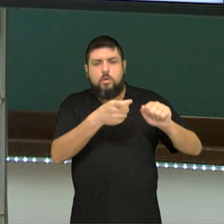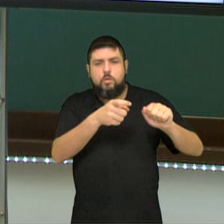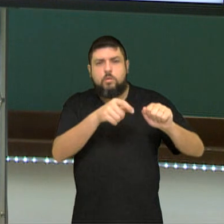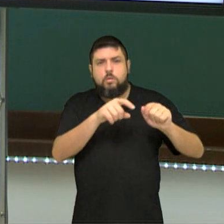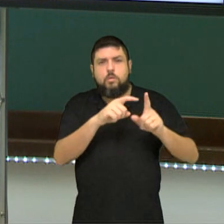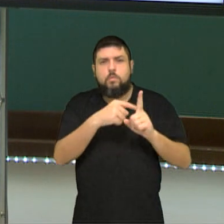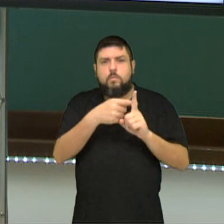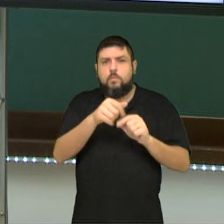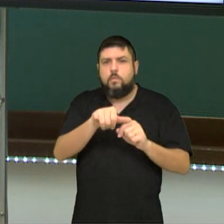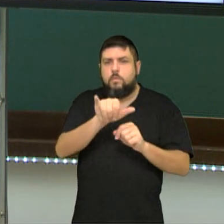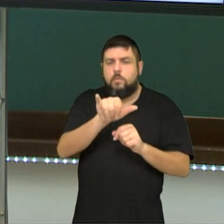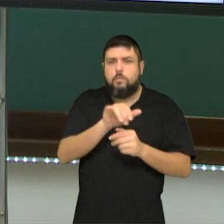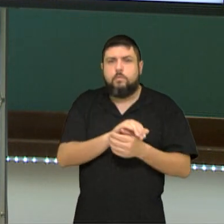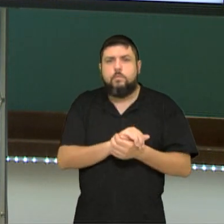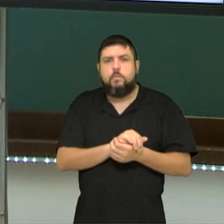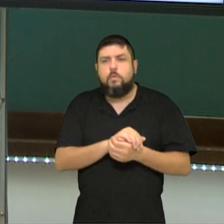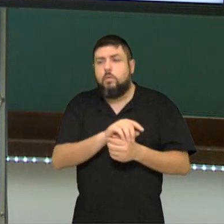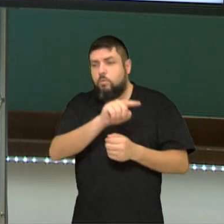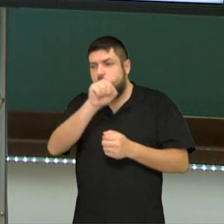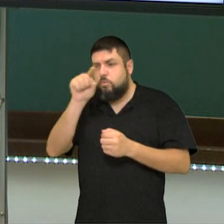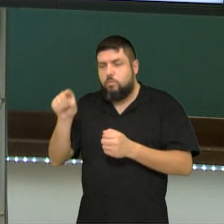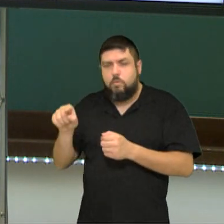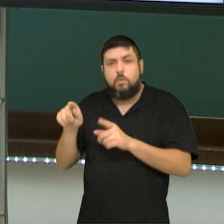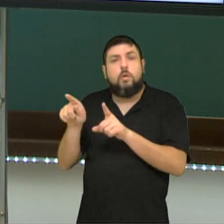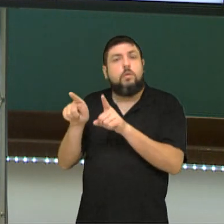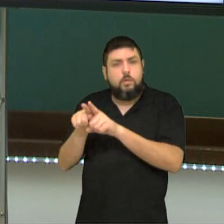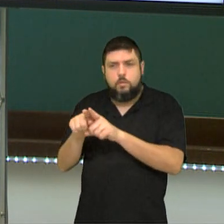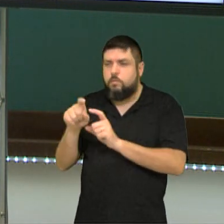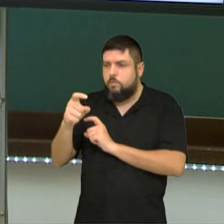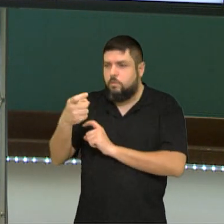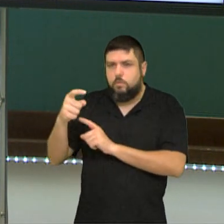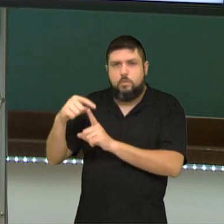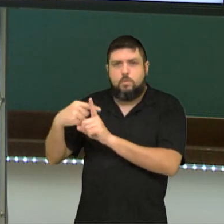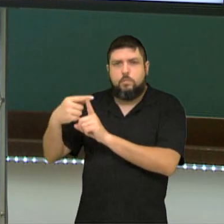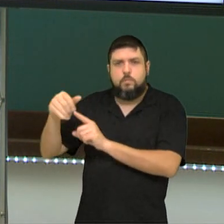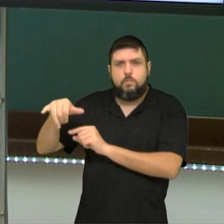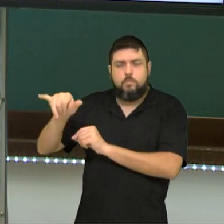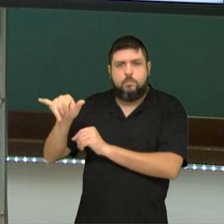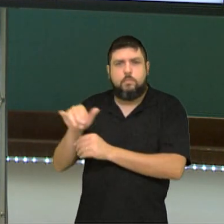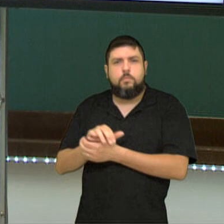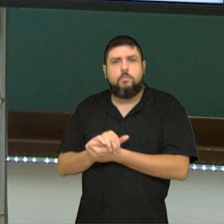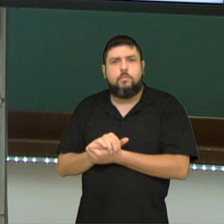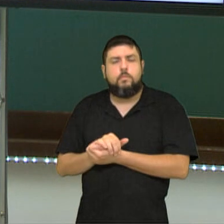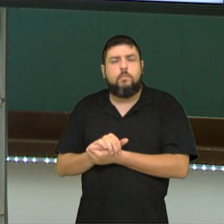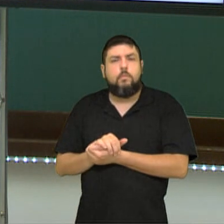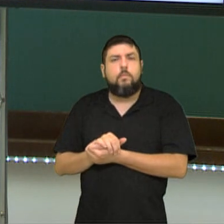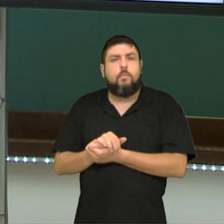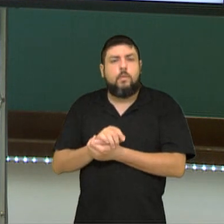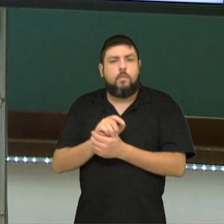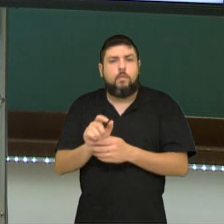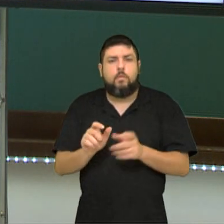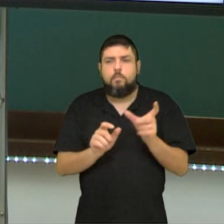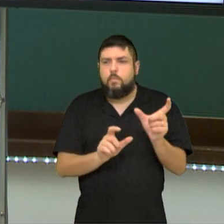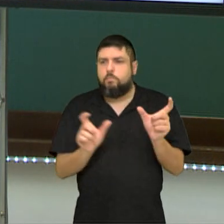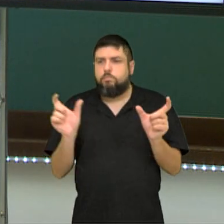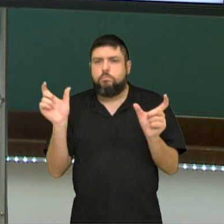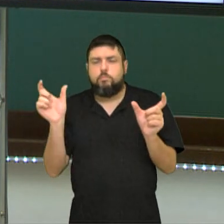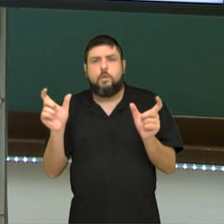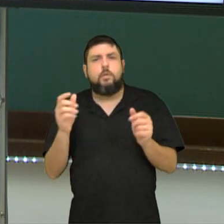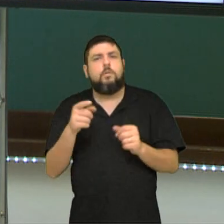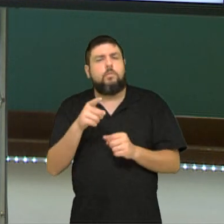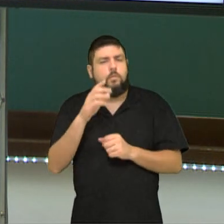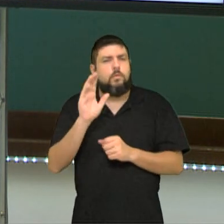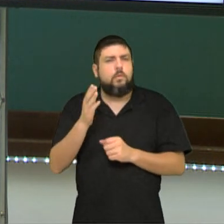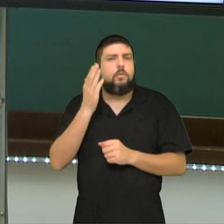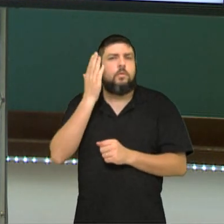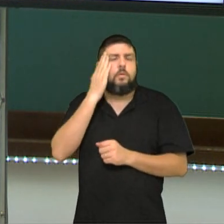mais y. Ou seja, os dois termos têm um parênteses com x mais y. E isso você já sabe o que